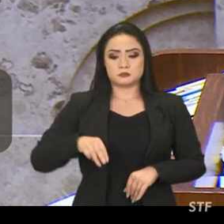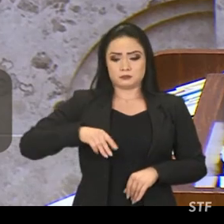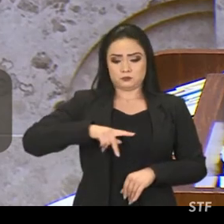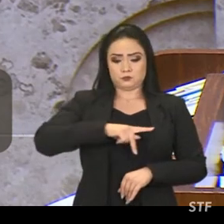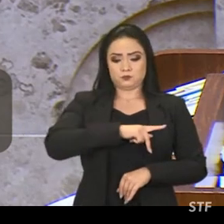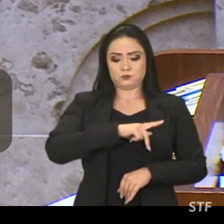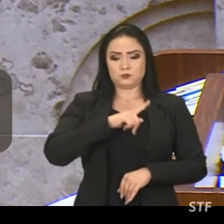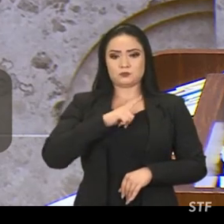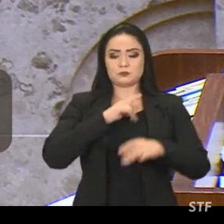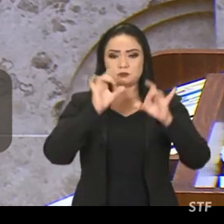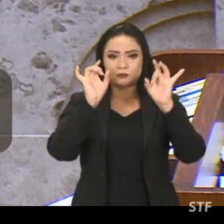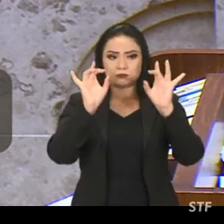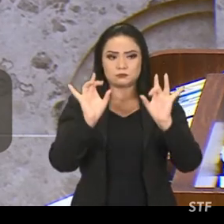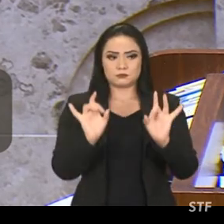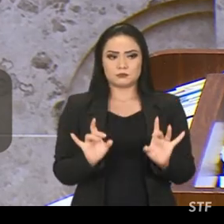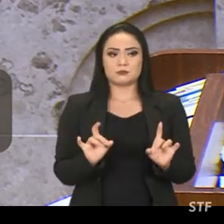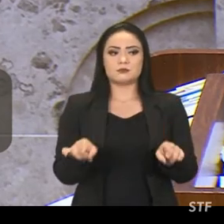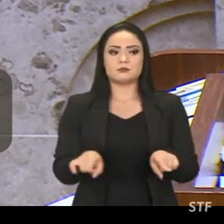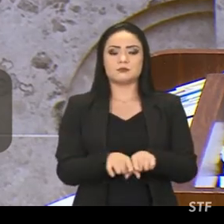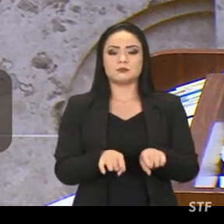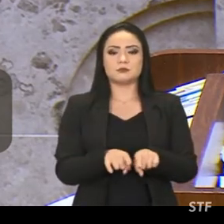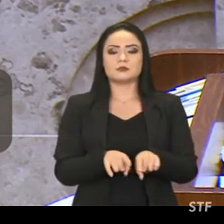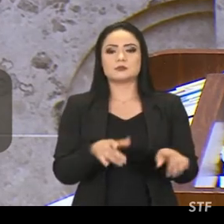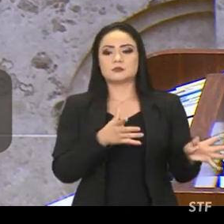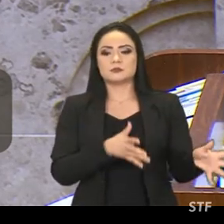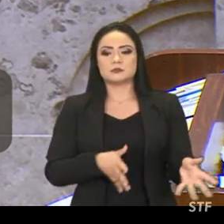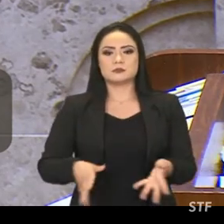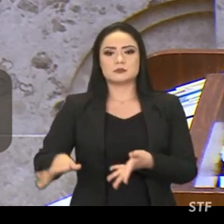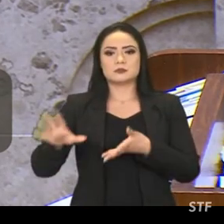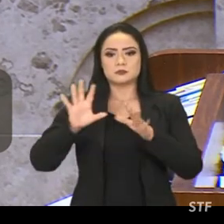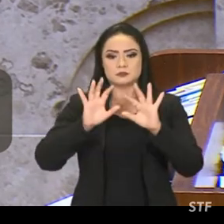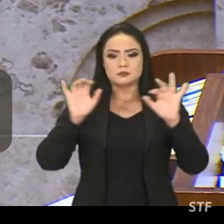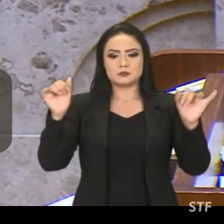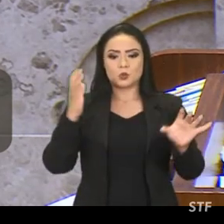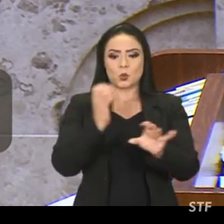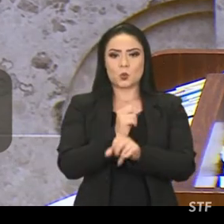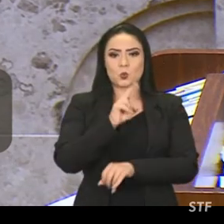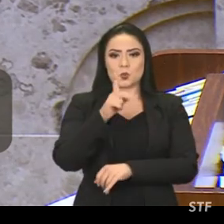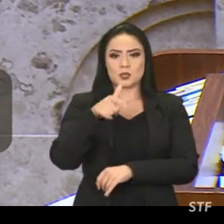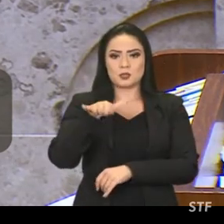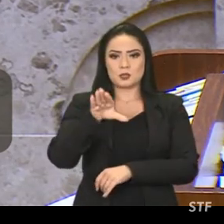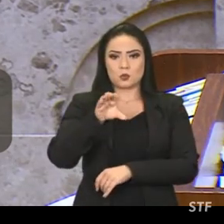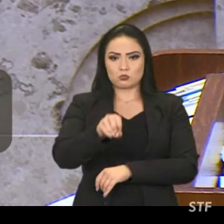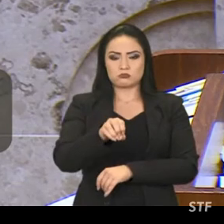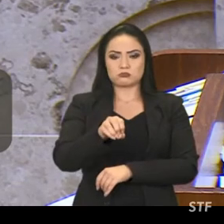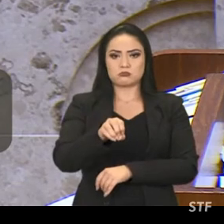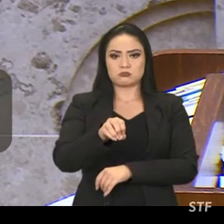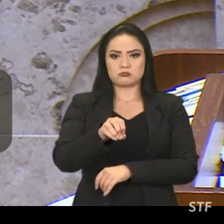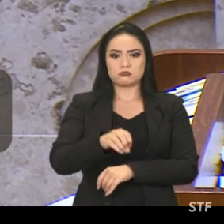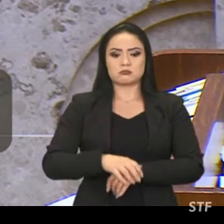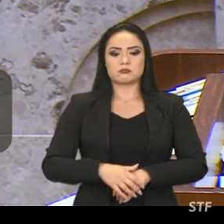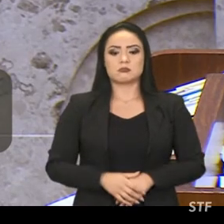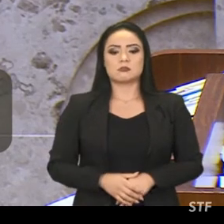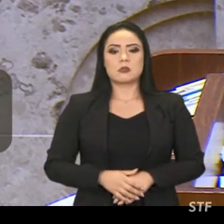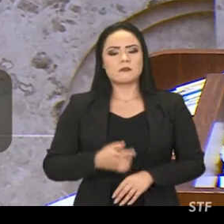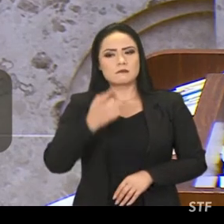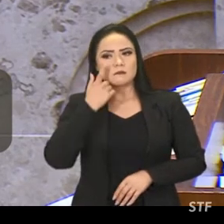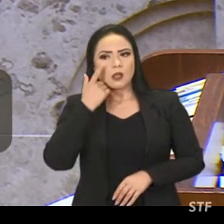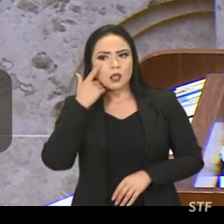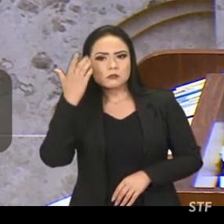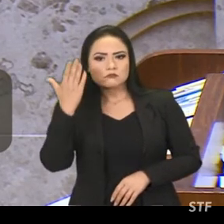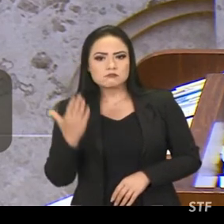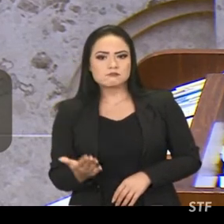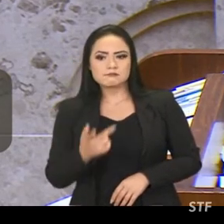Público Especial, junto ao Tribunal de Contas da União, mas ainda conferindo aos membros